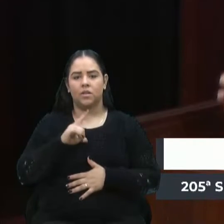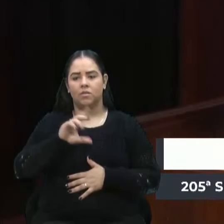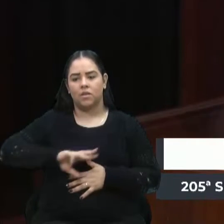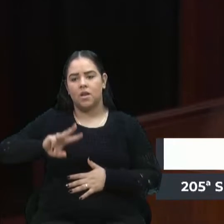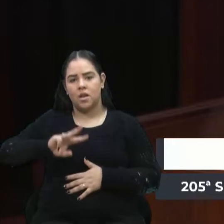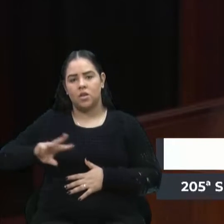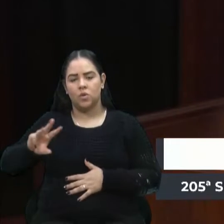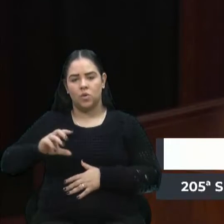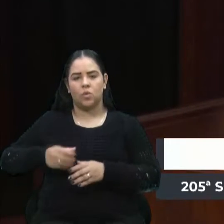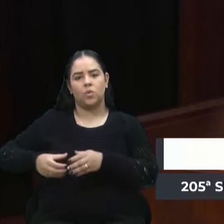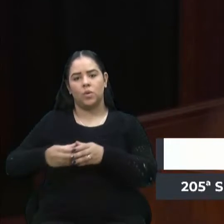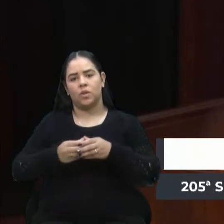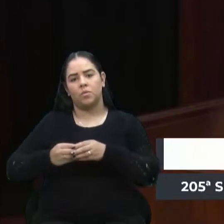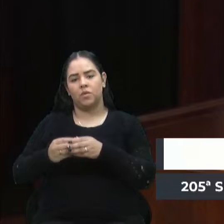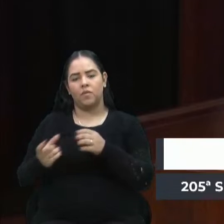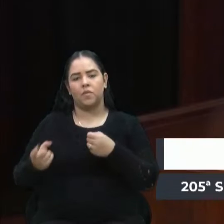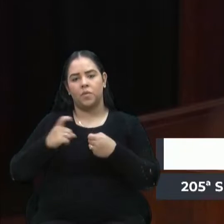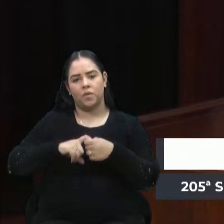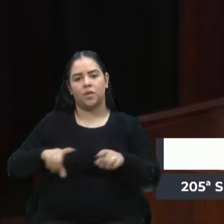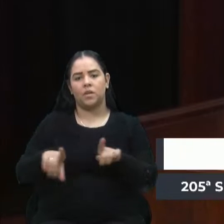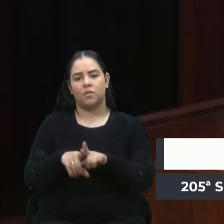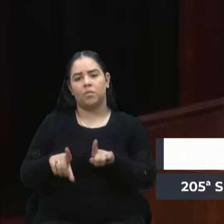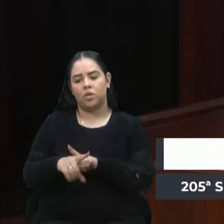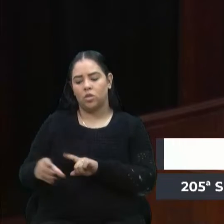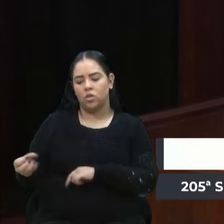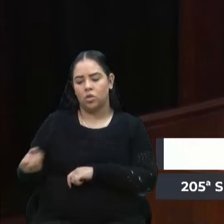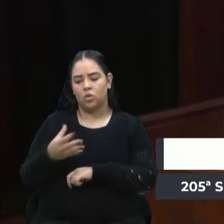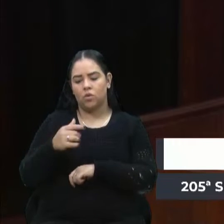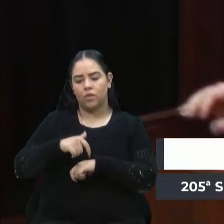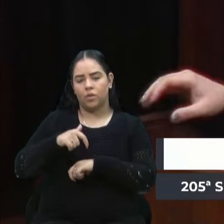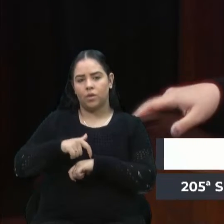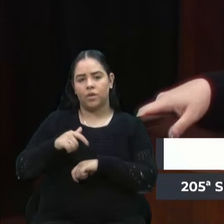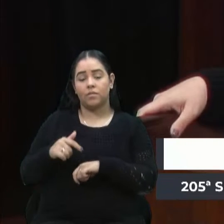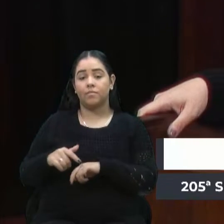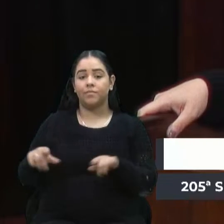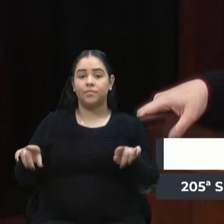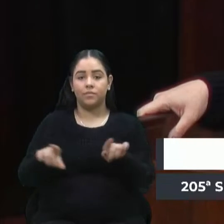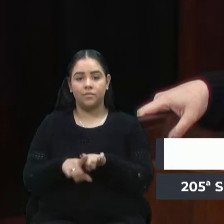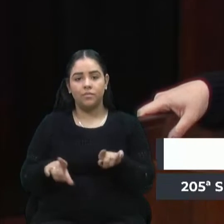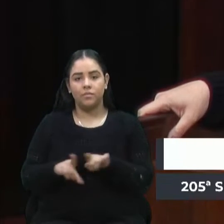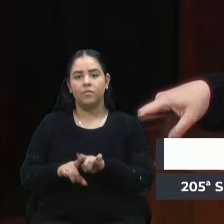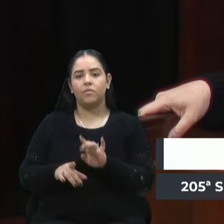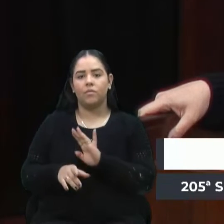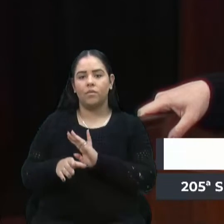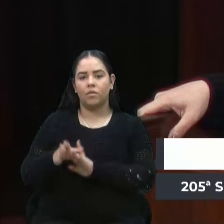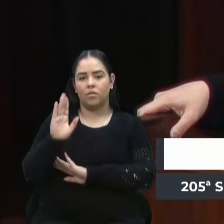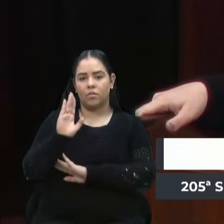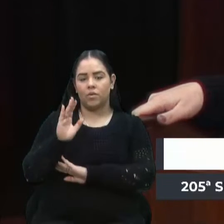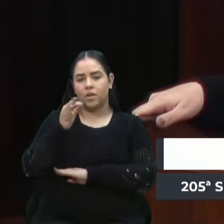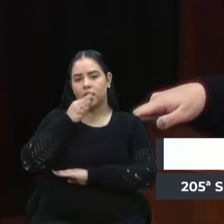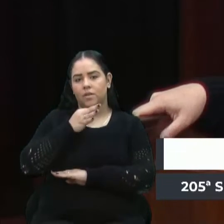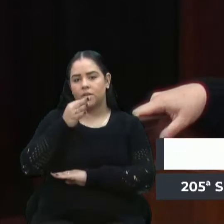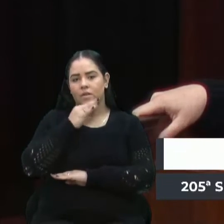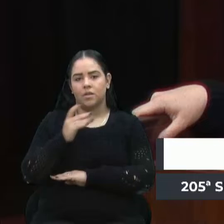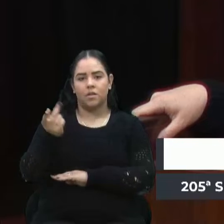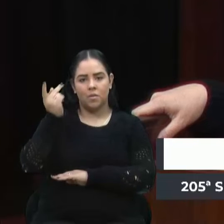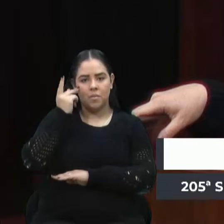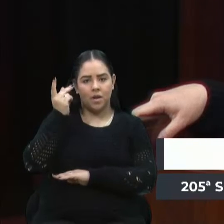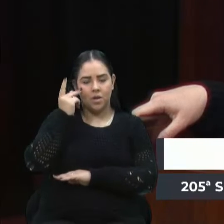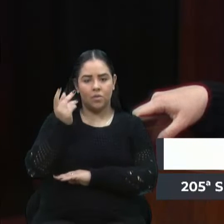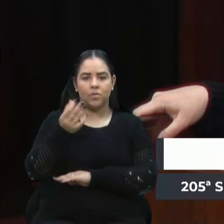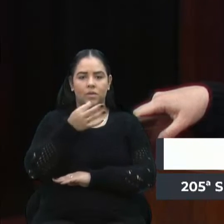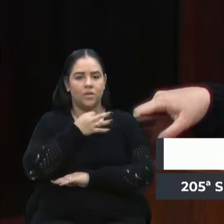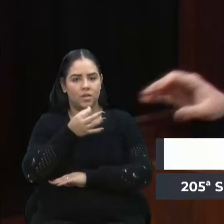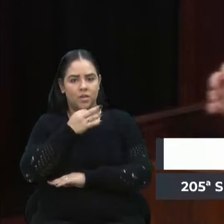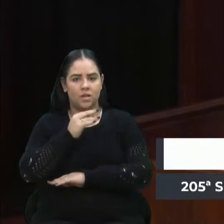Sul, o retorno, né? Incremento de novos horários, inclusive de voos para Caxias do Sul, São Paulo, Caxias, Rio de